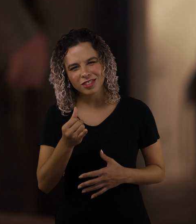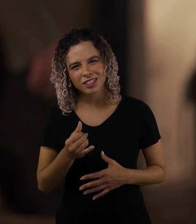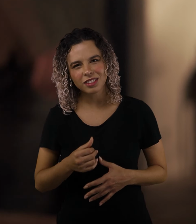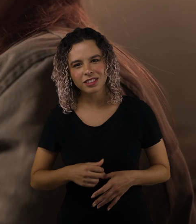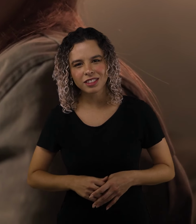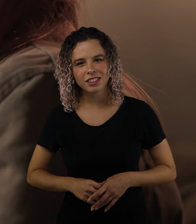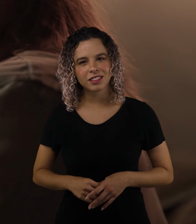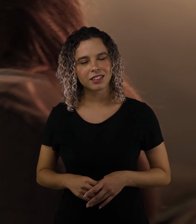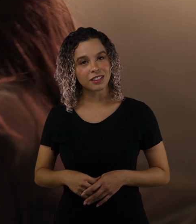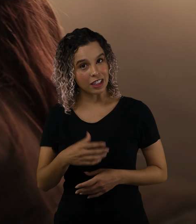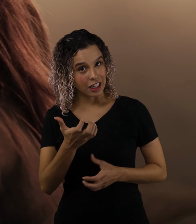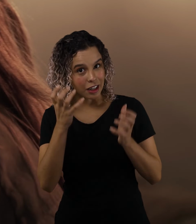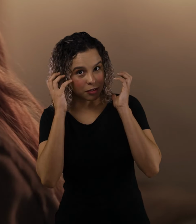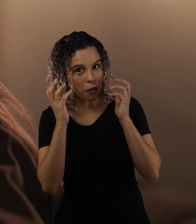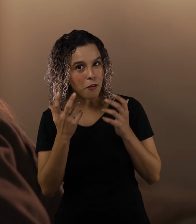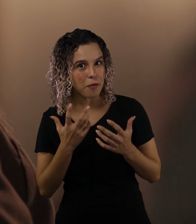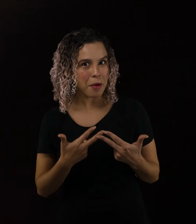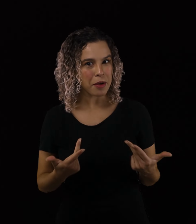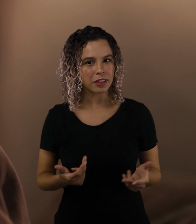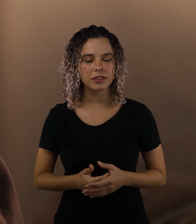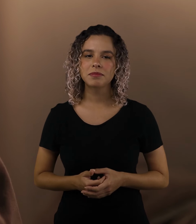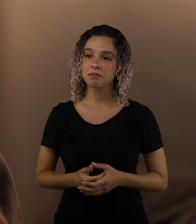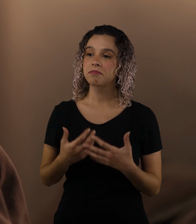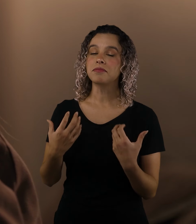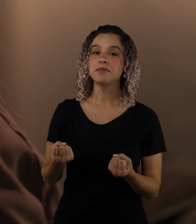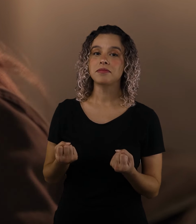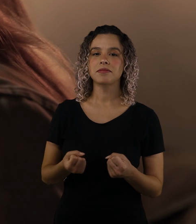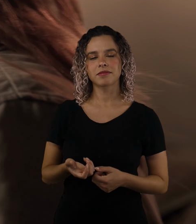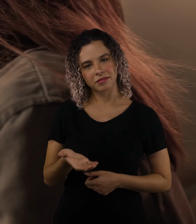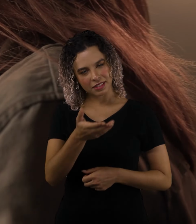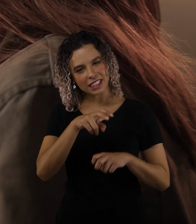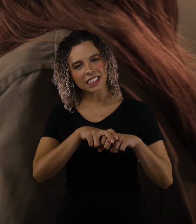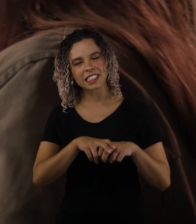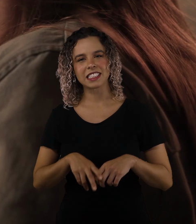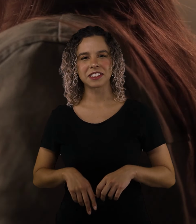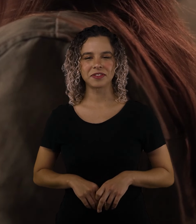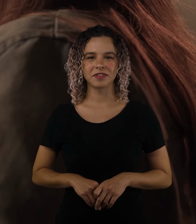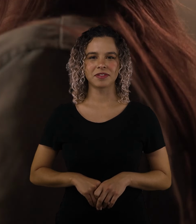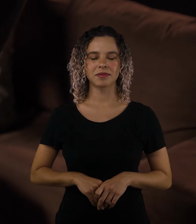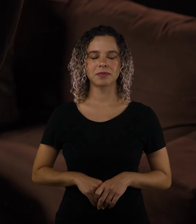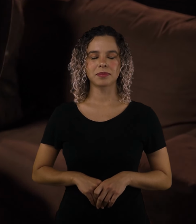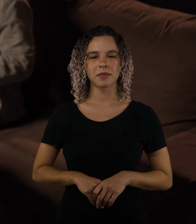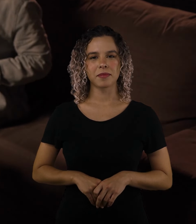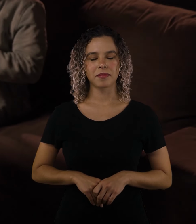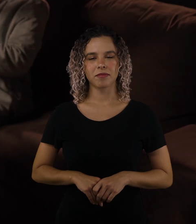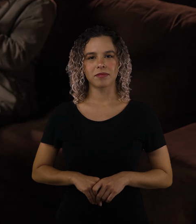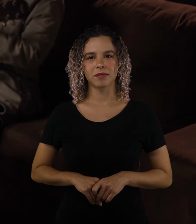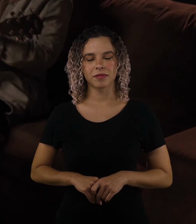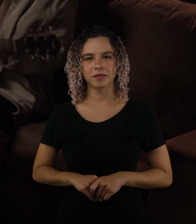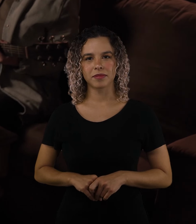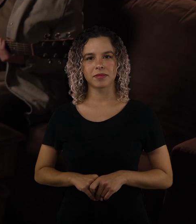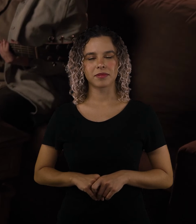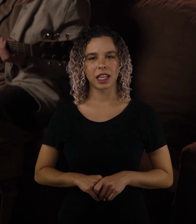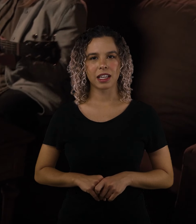e tiro os fones. Quer ouvir uma coisa? Pode ser. Senta aí. Pego meu violão Taylor cor de caramelo ao lado no sofá